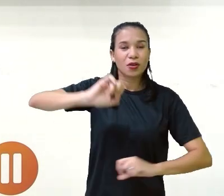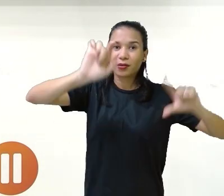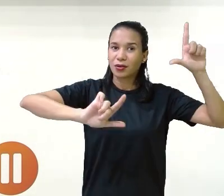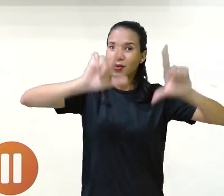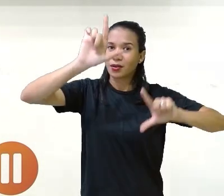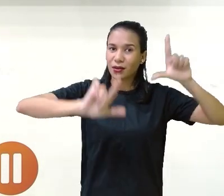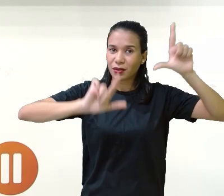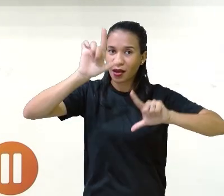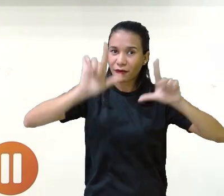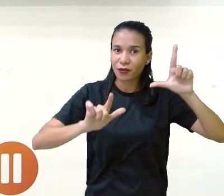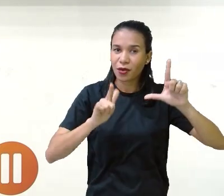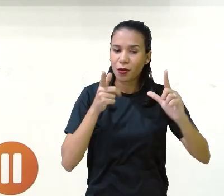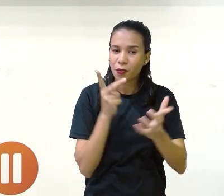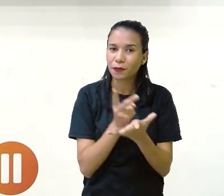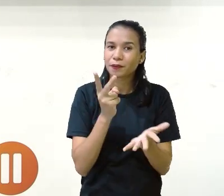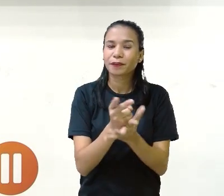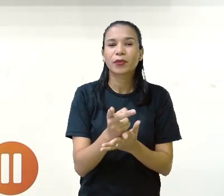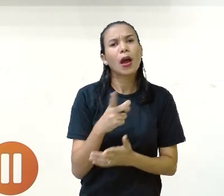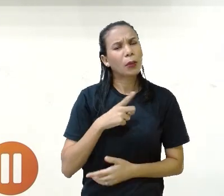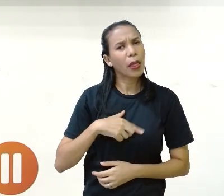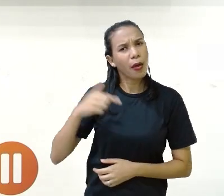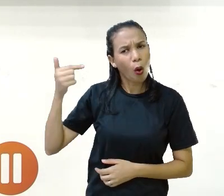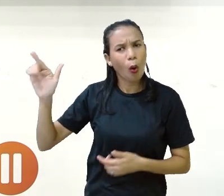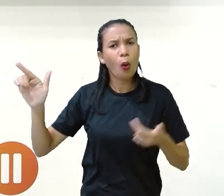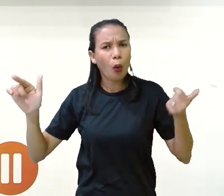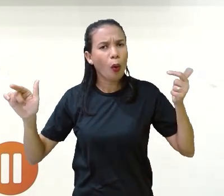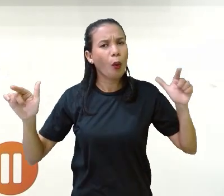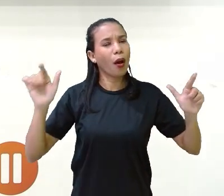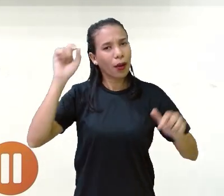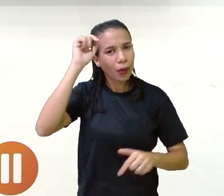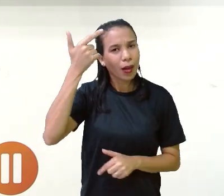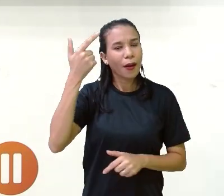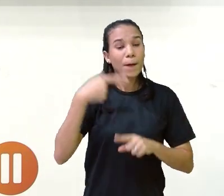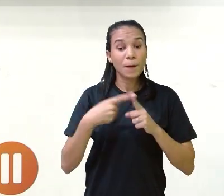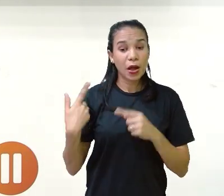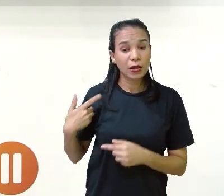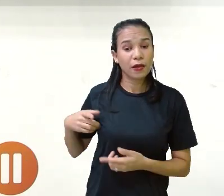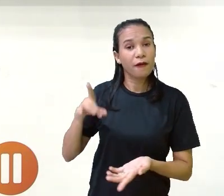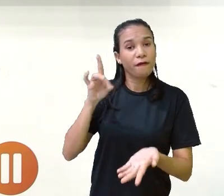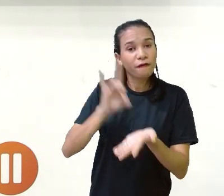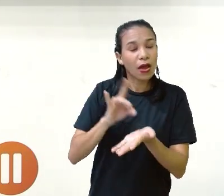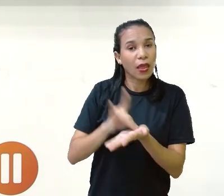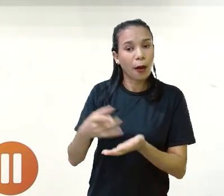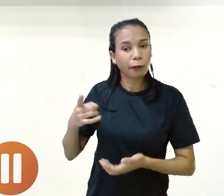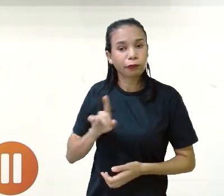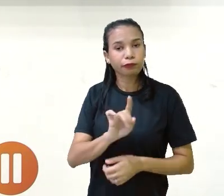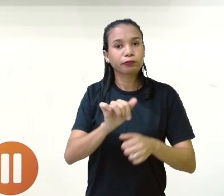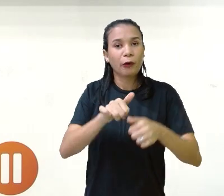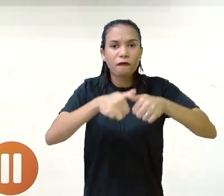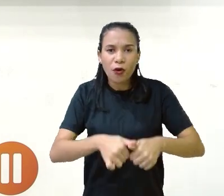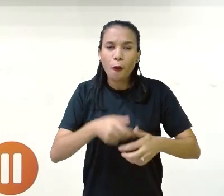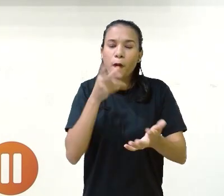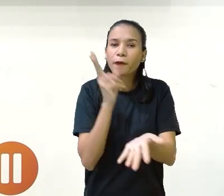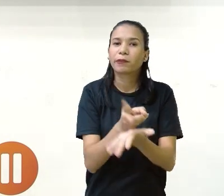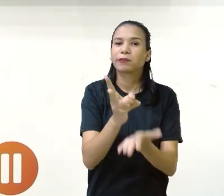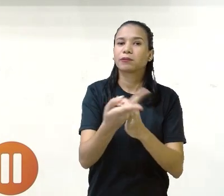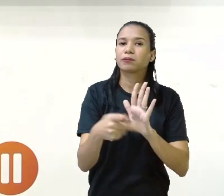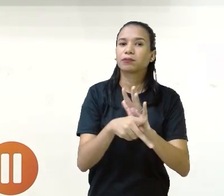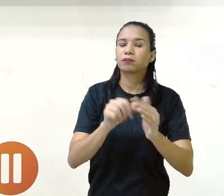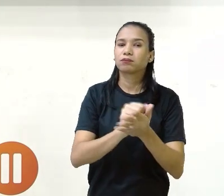tá? Porque existiram outras, claro, mas que assumiu de forma fixa um jornal, né?